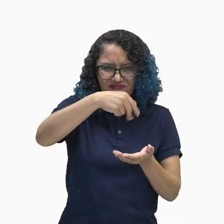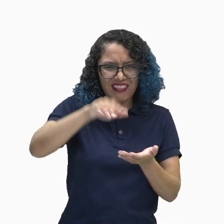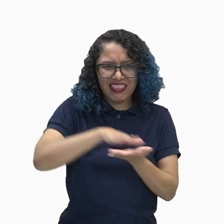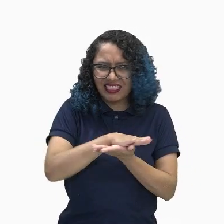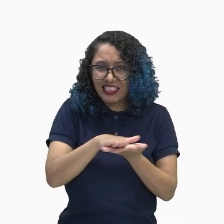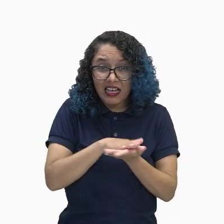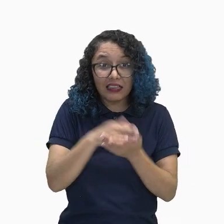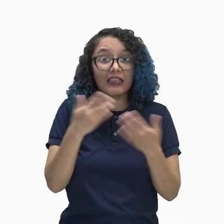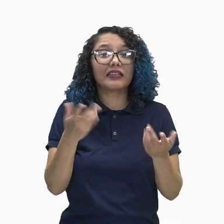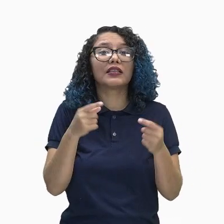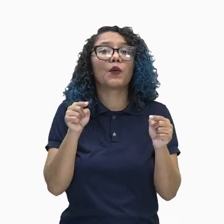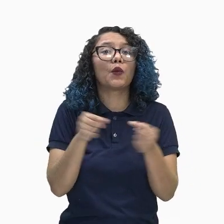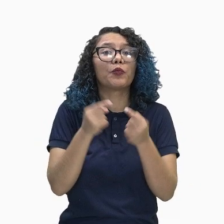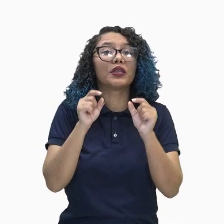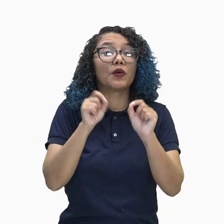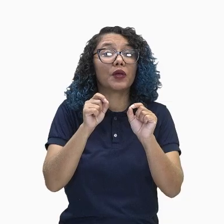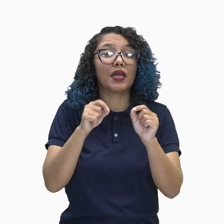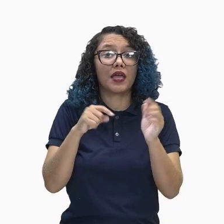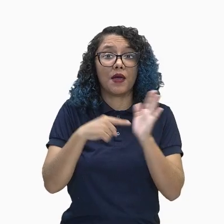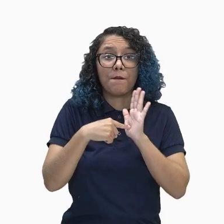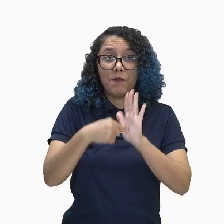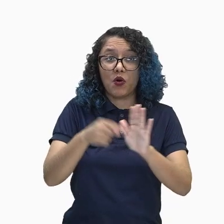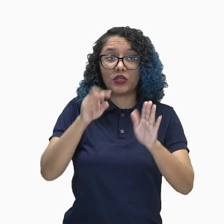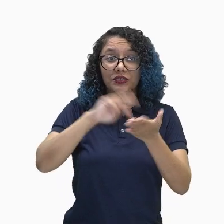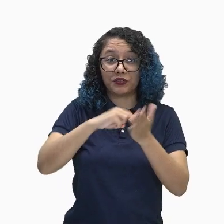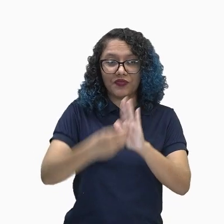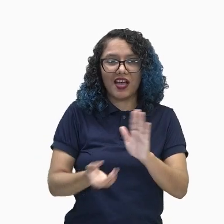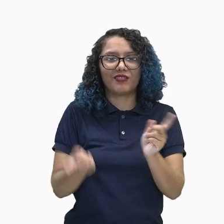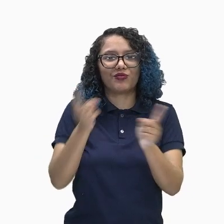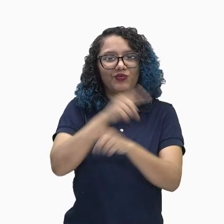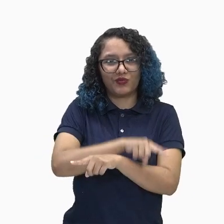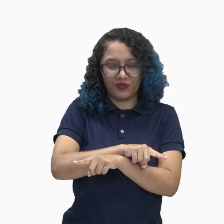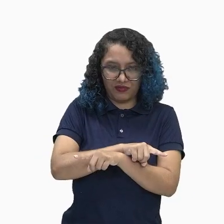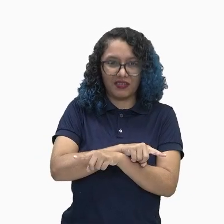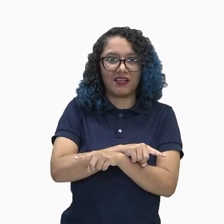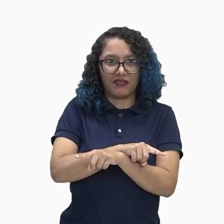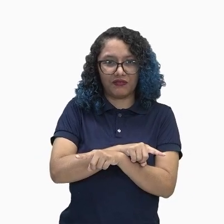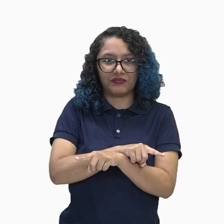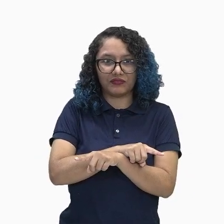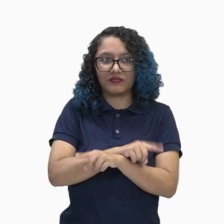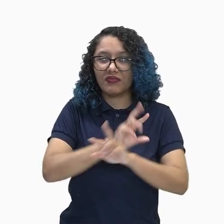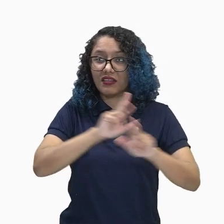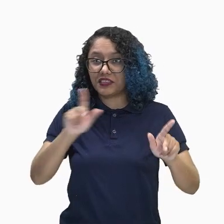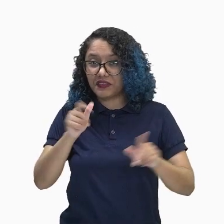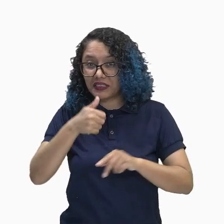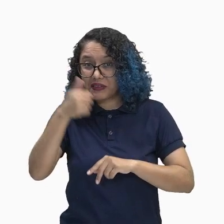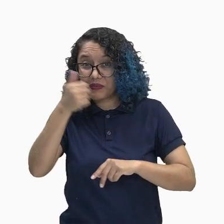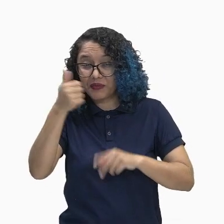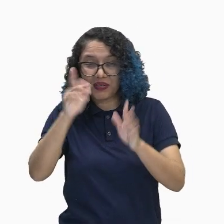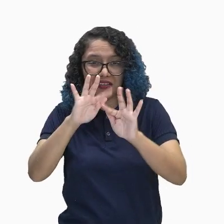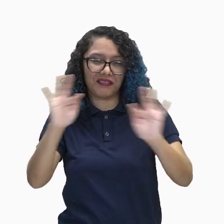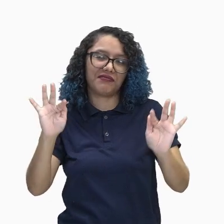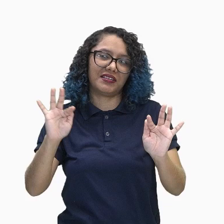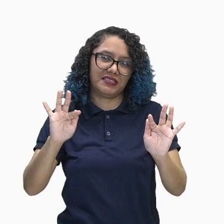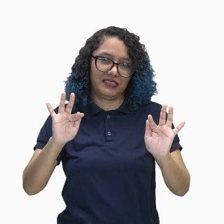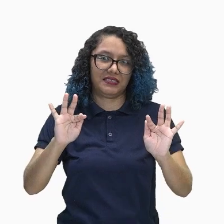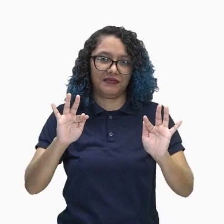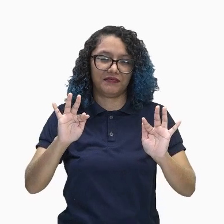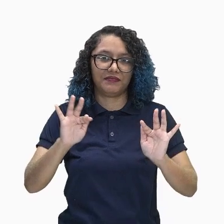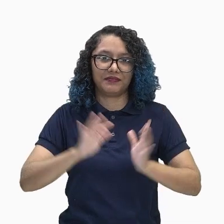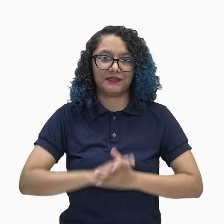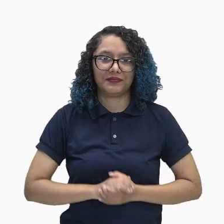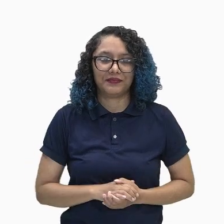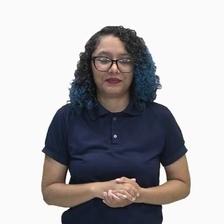que ela mostra um sentido contrário daquilo que você acabou de afirmar, daquilo que a frase acaba de